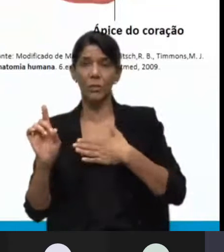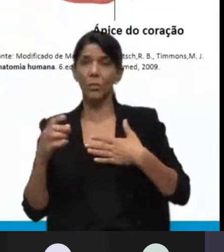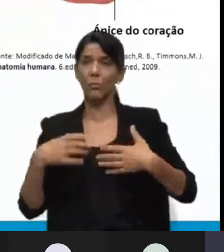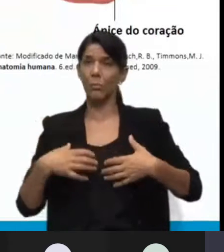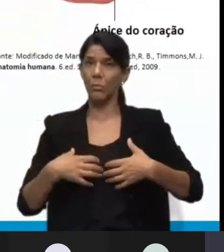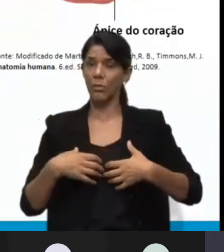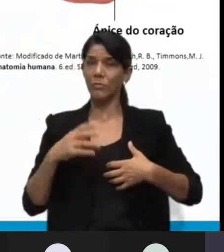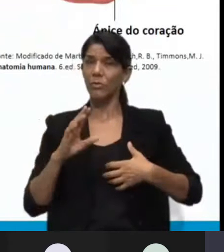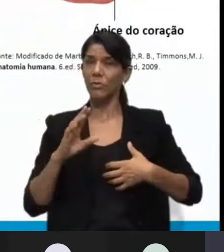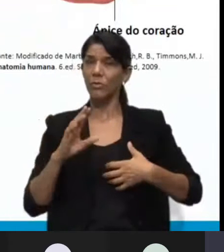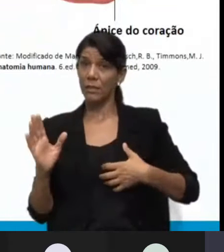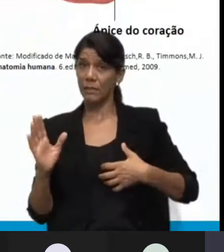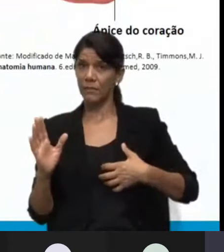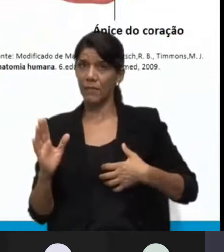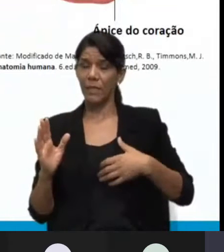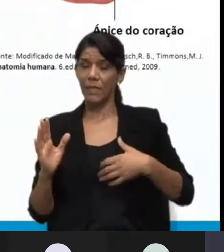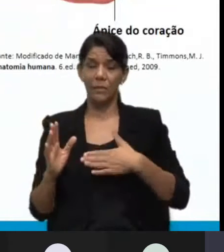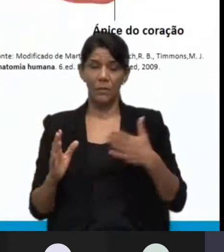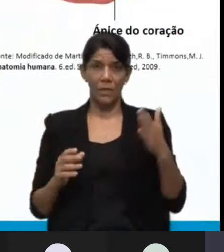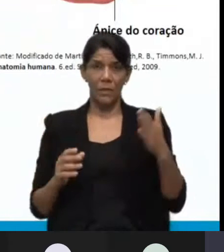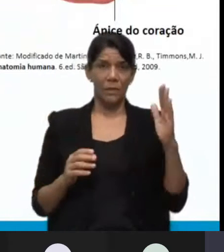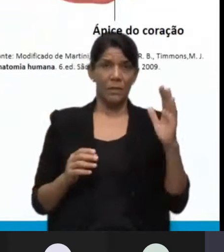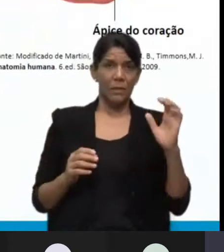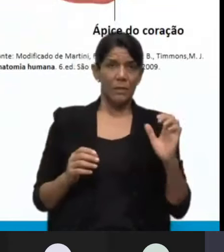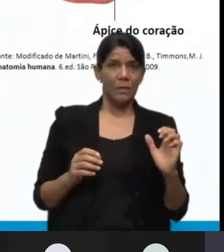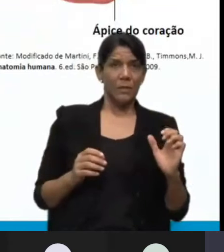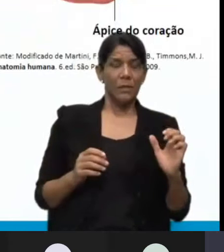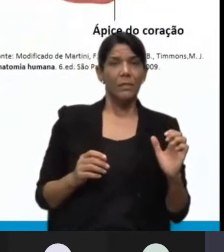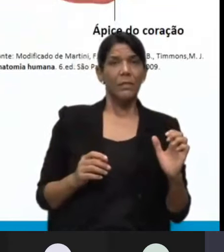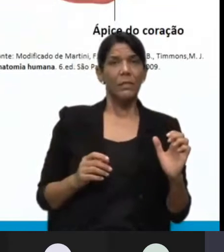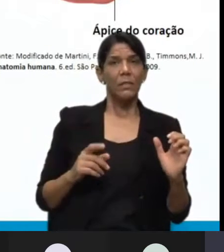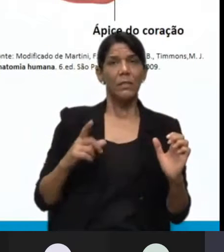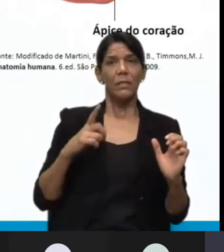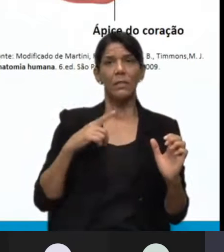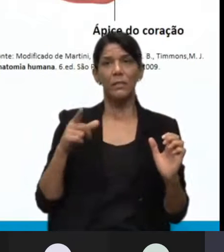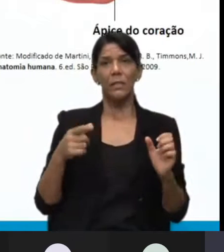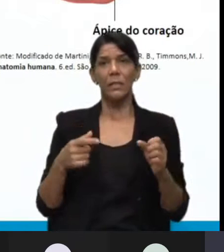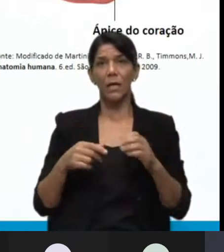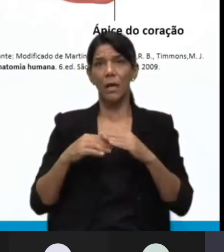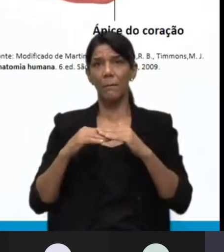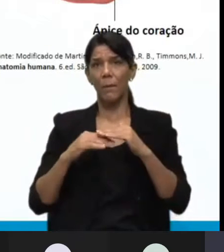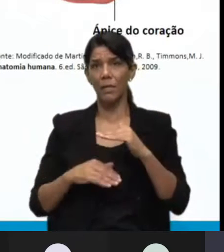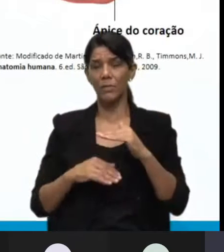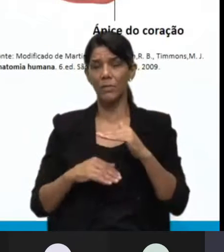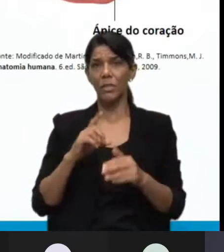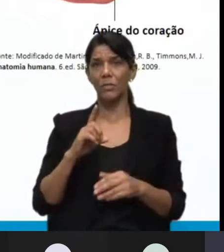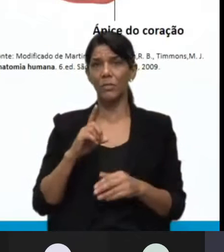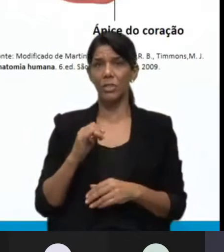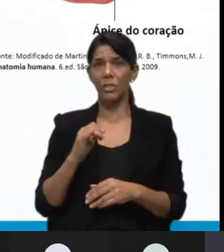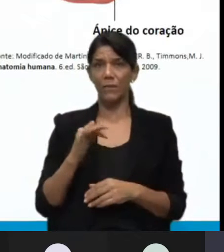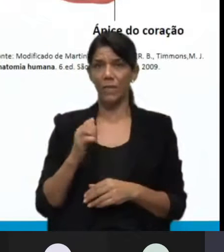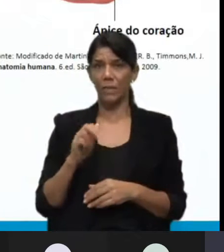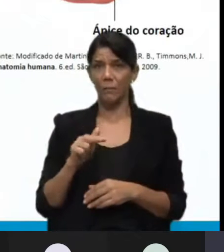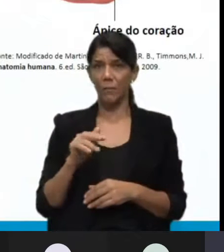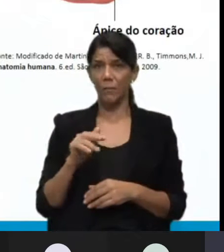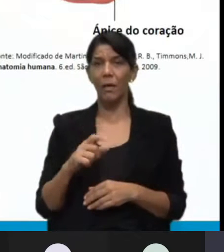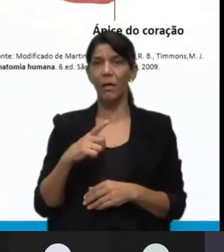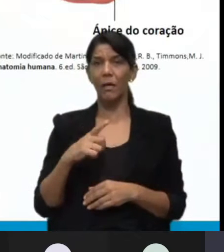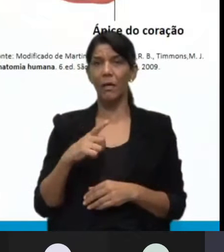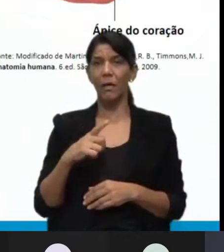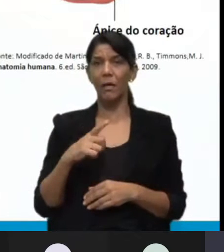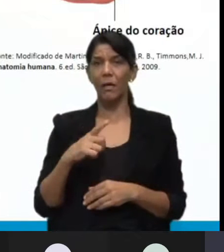pulmonar direita, aqui a minha esquerda ou pulmonar, aqui abaixo, né, nós vamos ter a